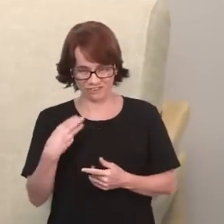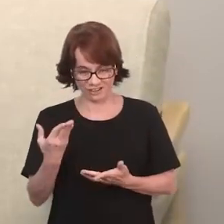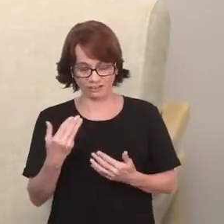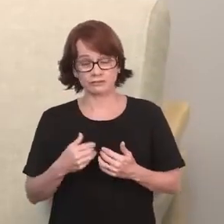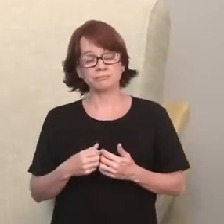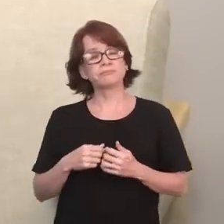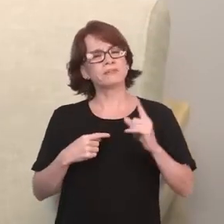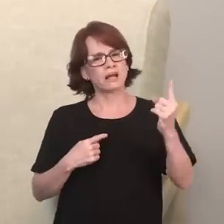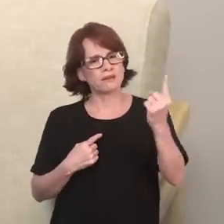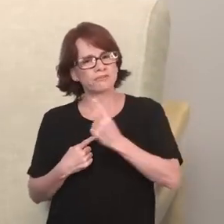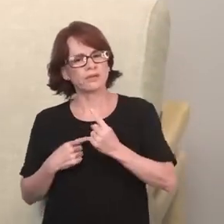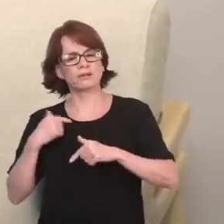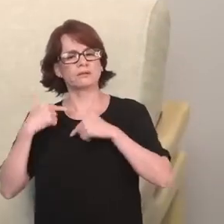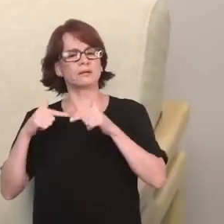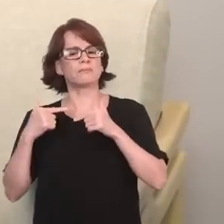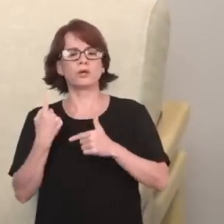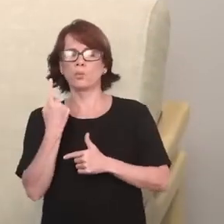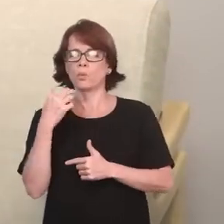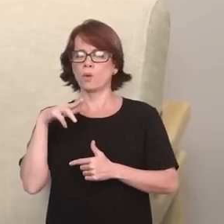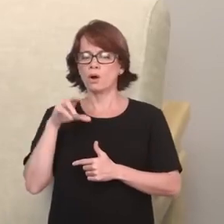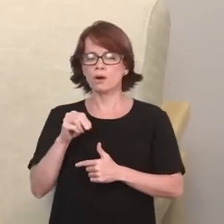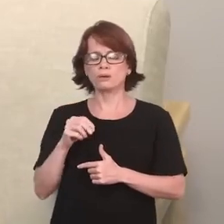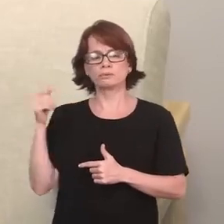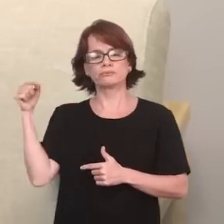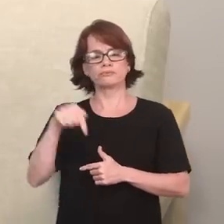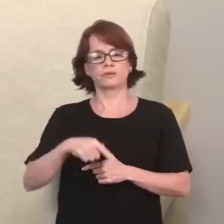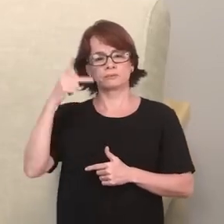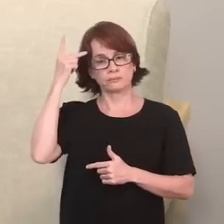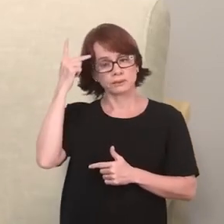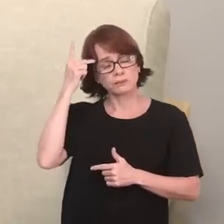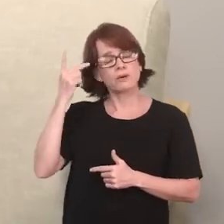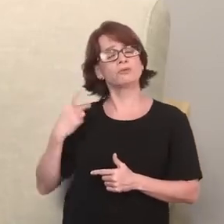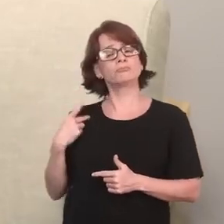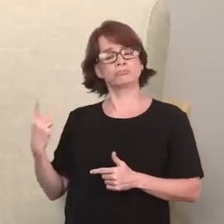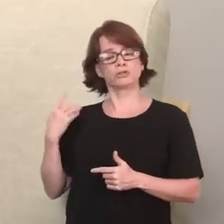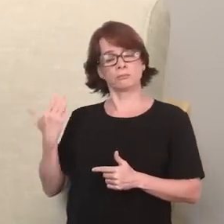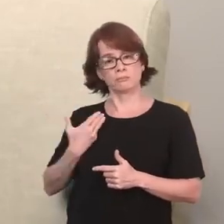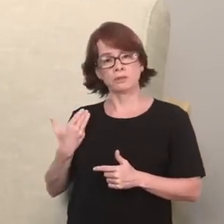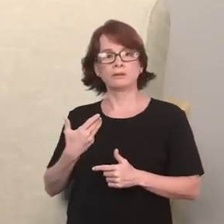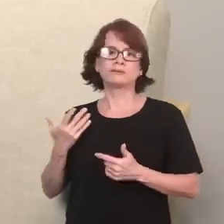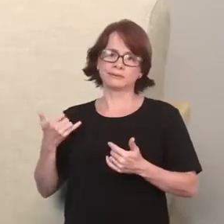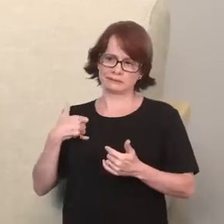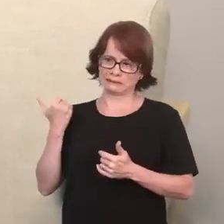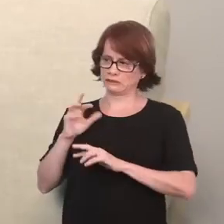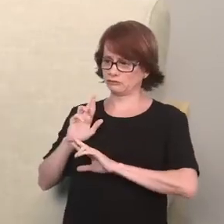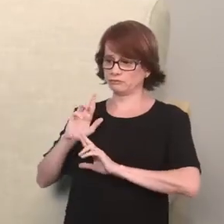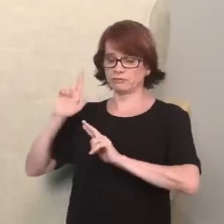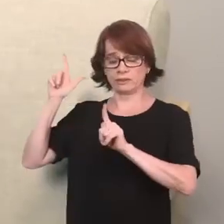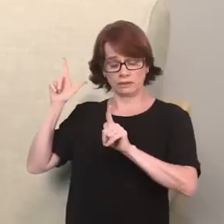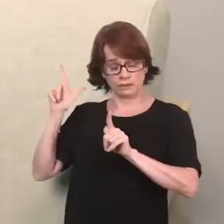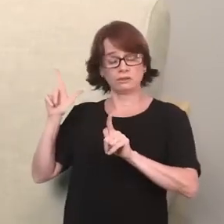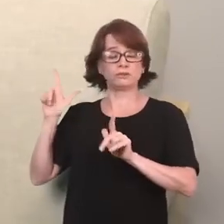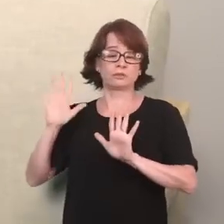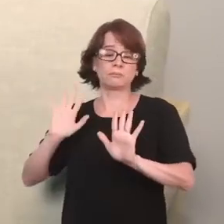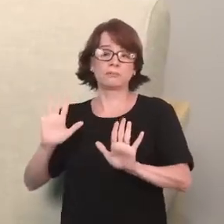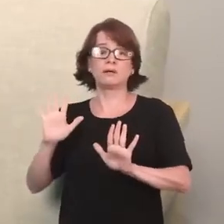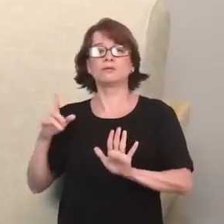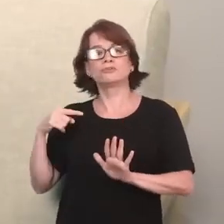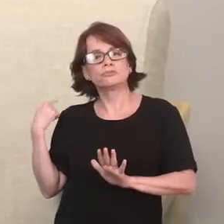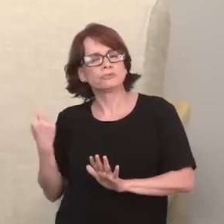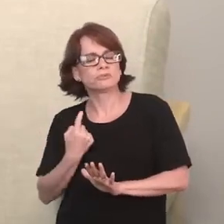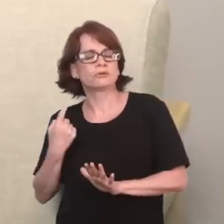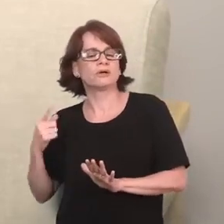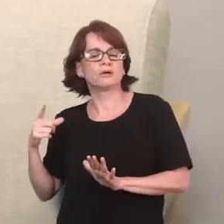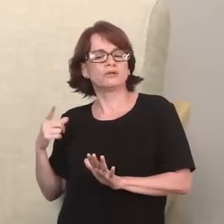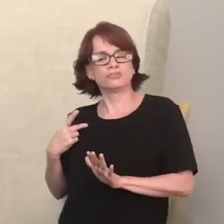trabalhou comigo 1 ano, depois ela foi para São Paulo, e a gente ficou muito amigas, apesar da diferença de idade enorme, né? Mas eu acho que a gente